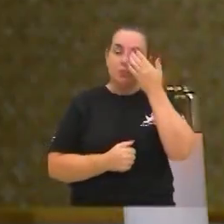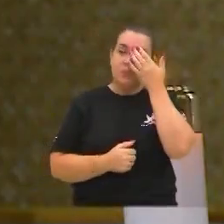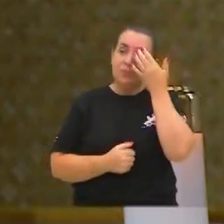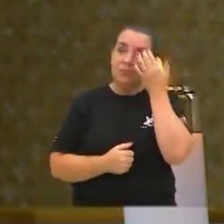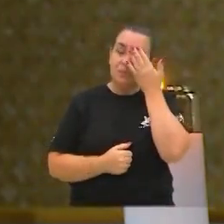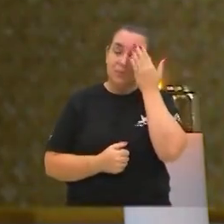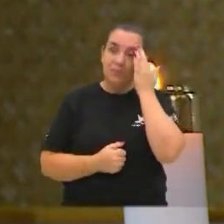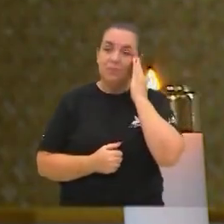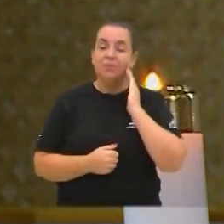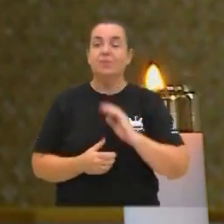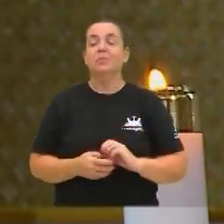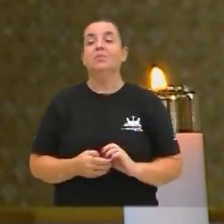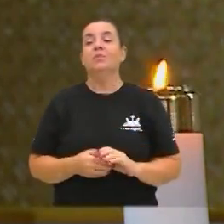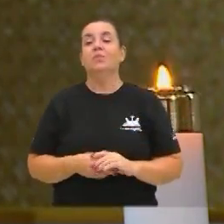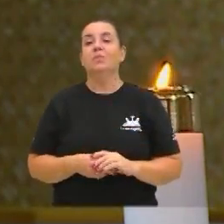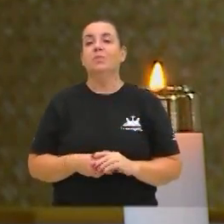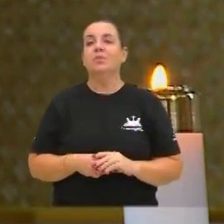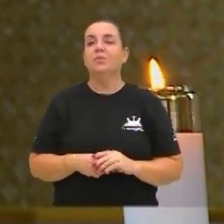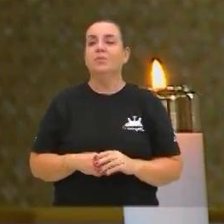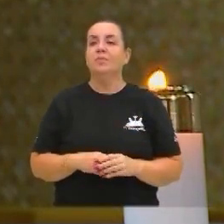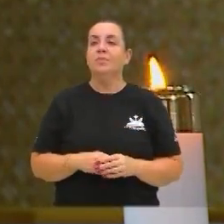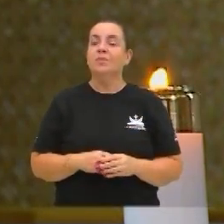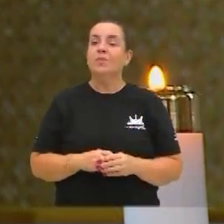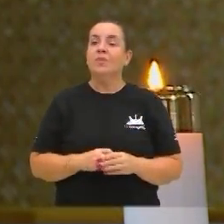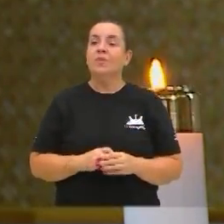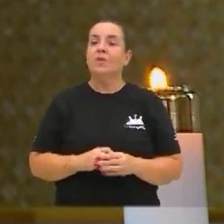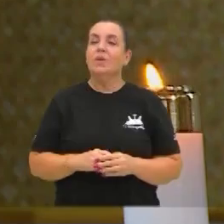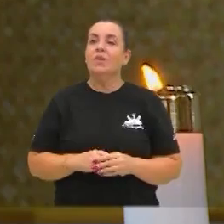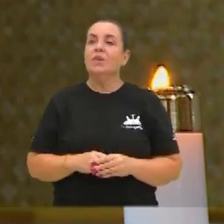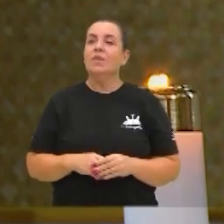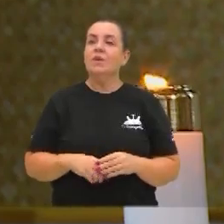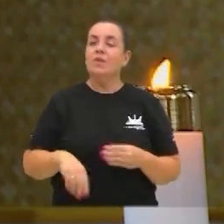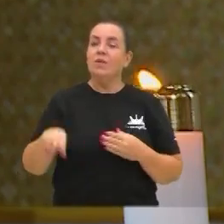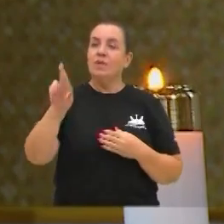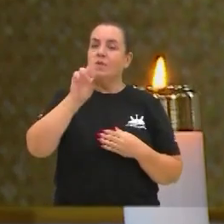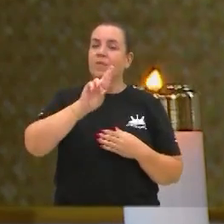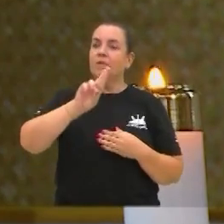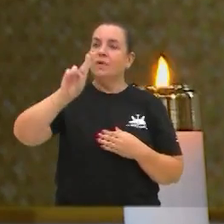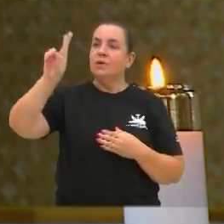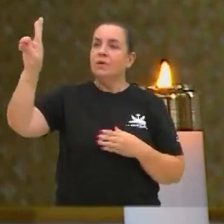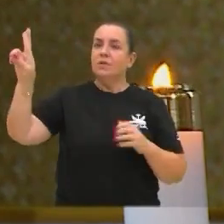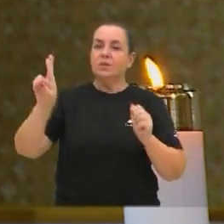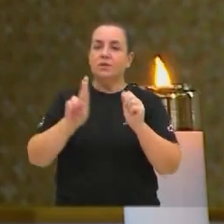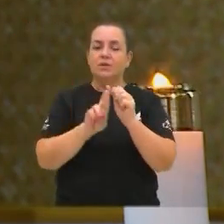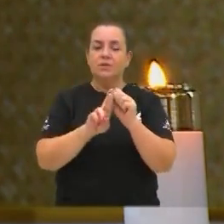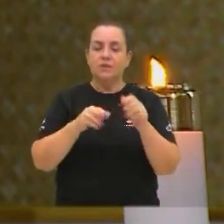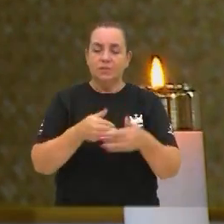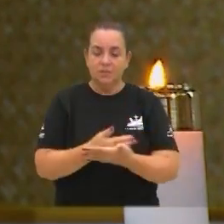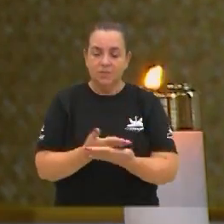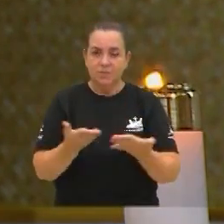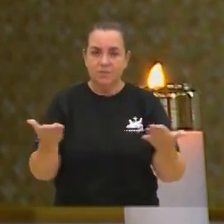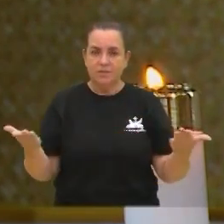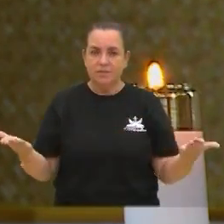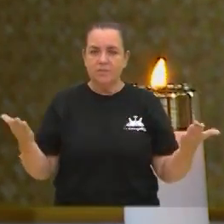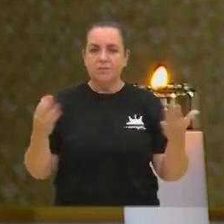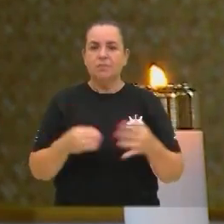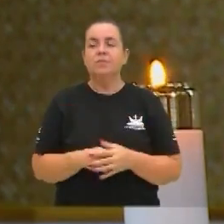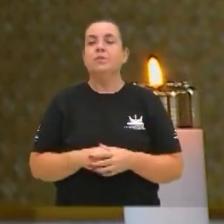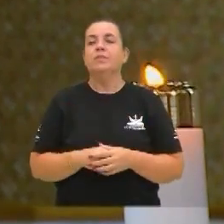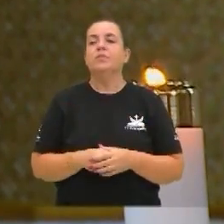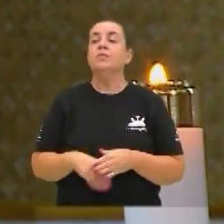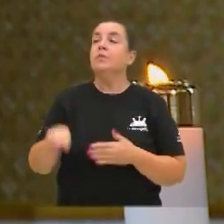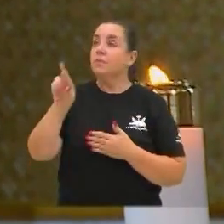filhos seus. O Senhor esteja